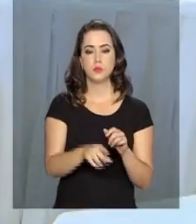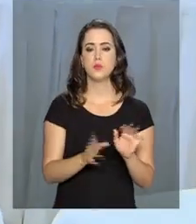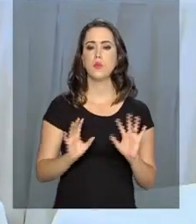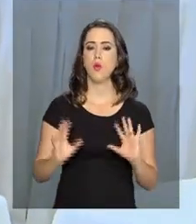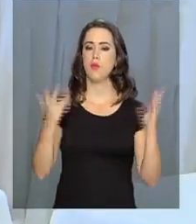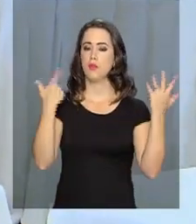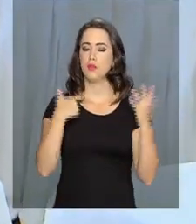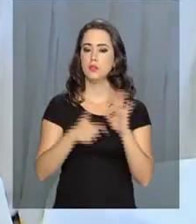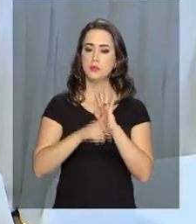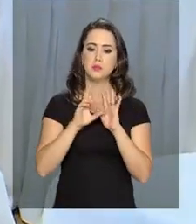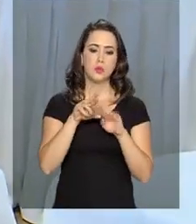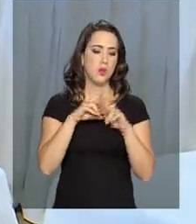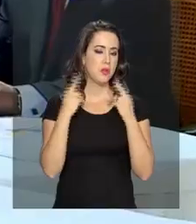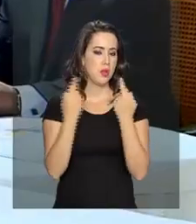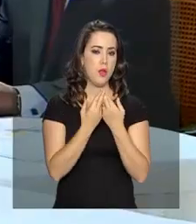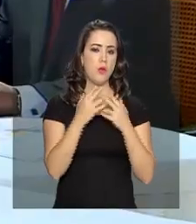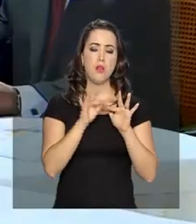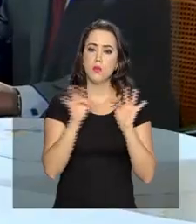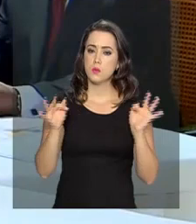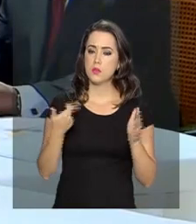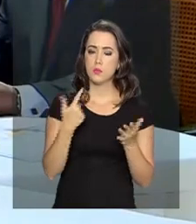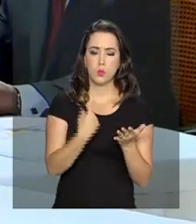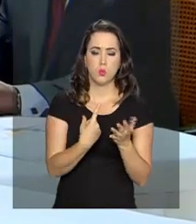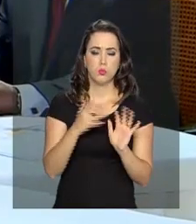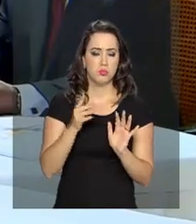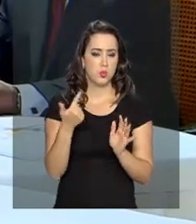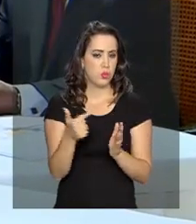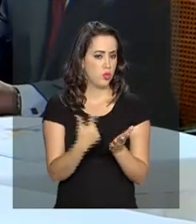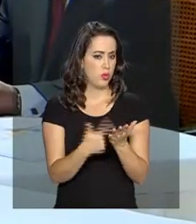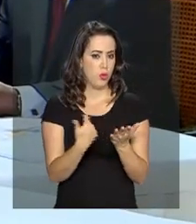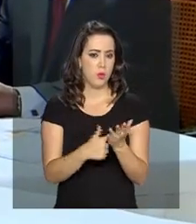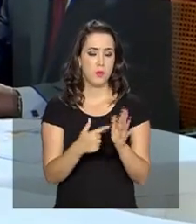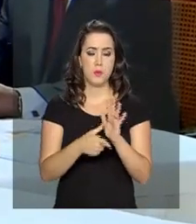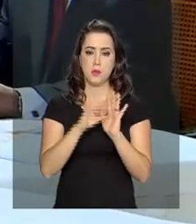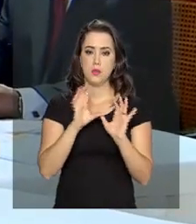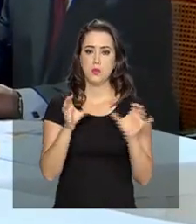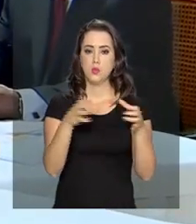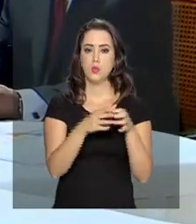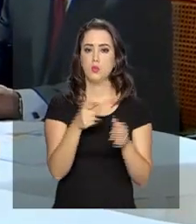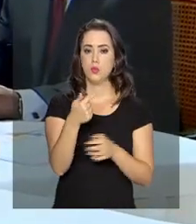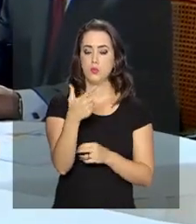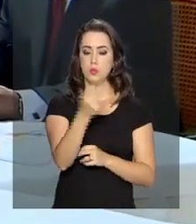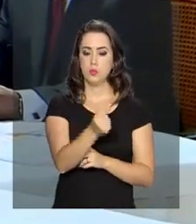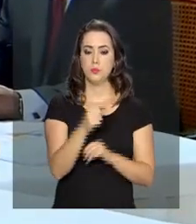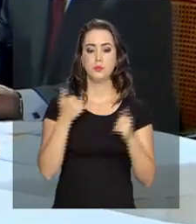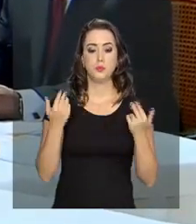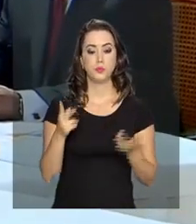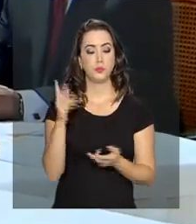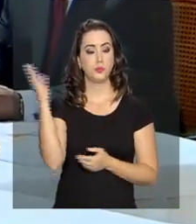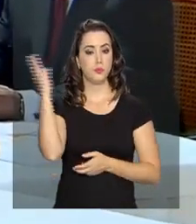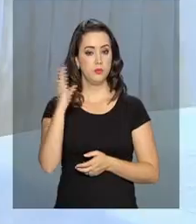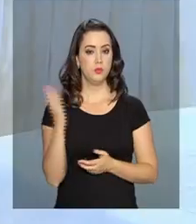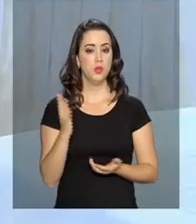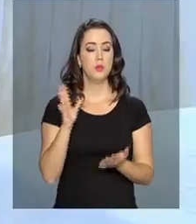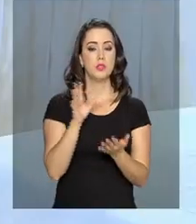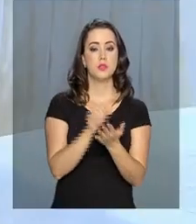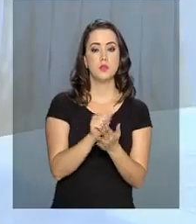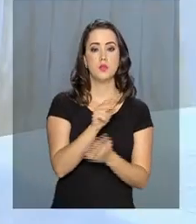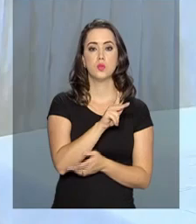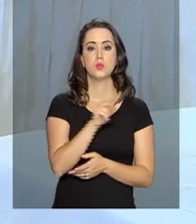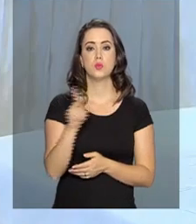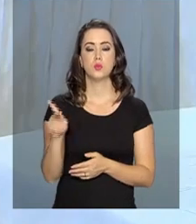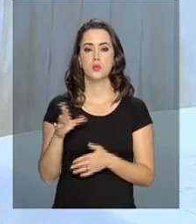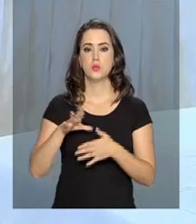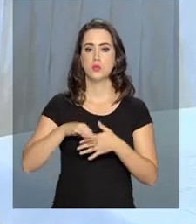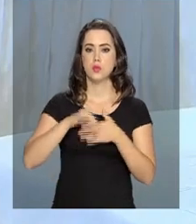uma reunião informal antes do evento principal, que é a cúpula do G20. O Brasil assume a